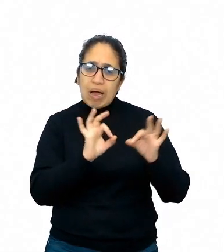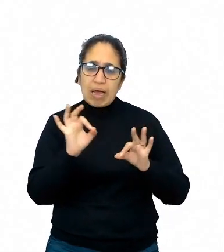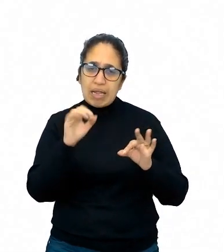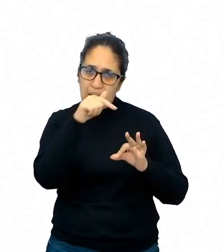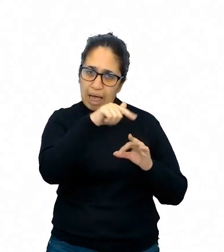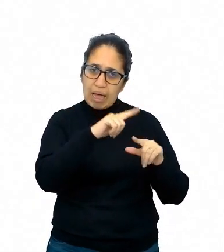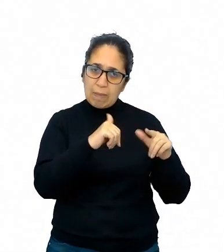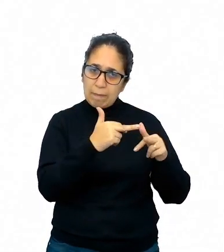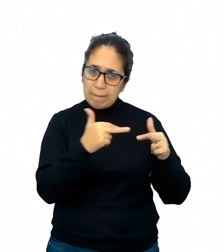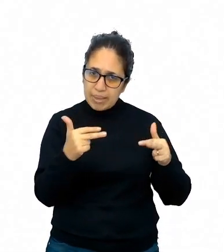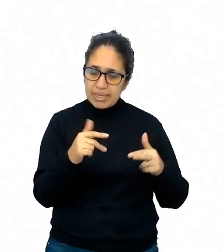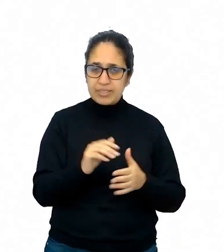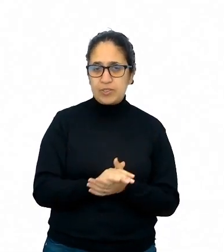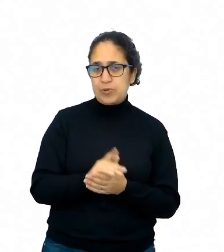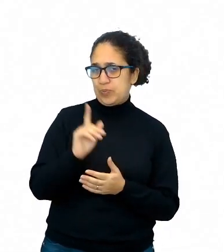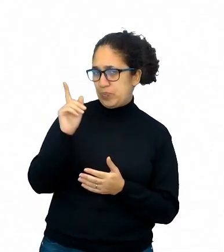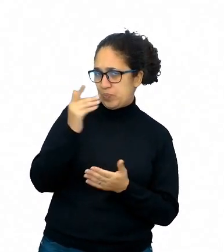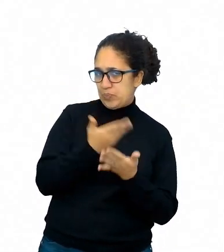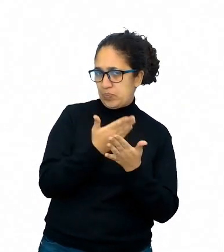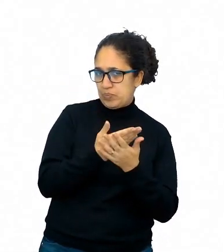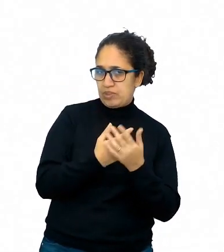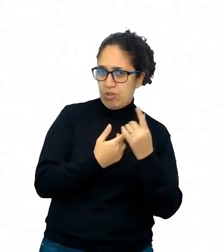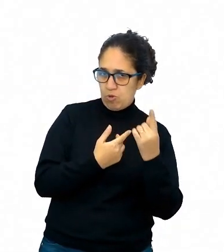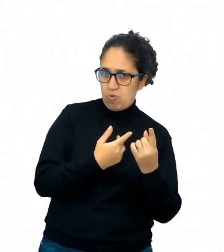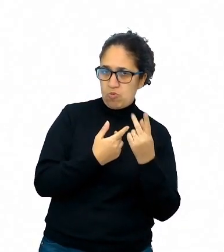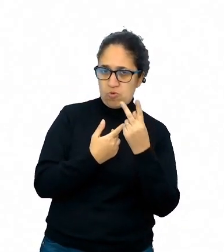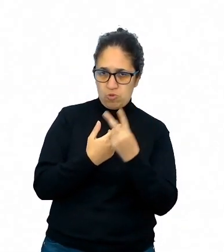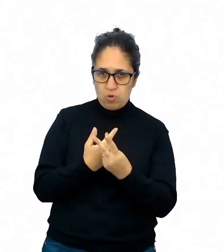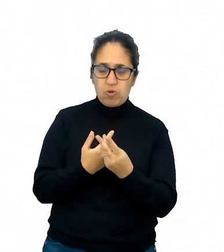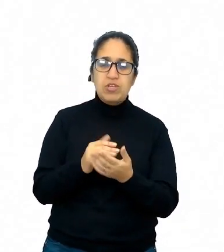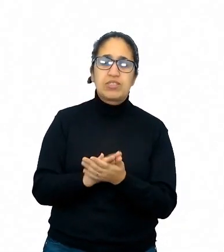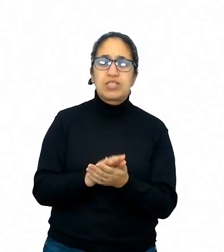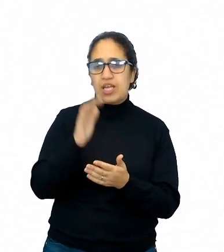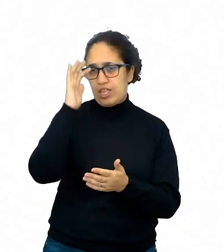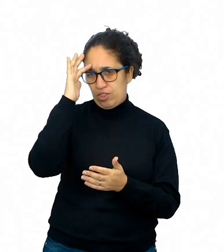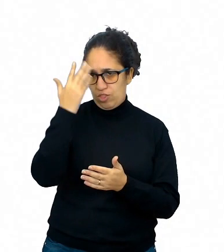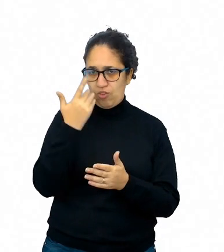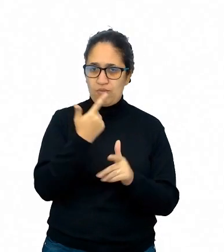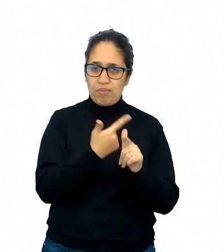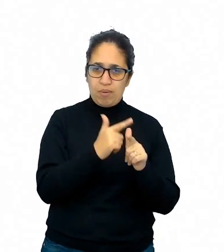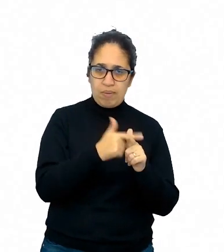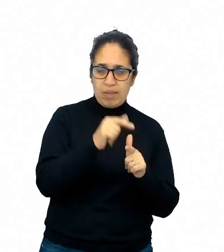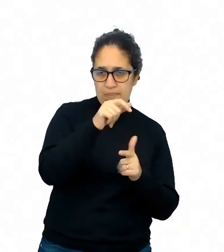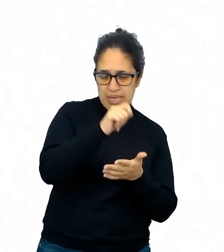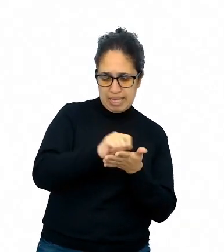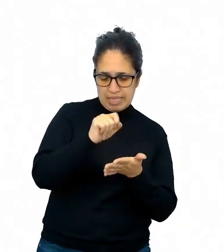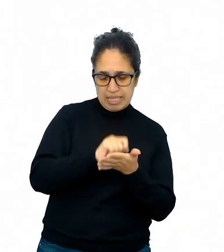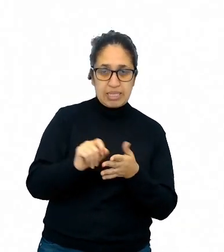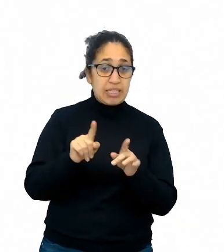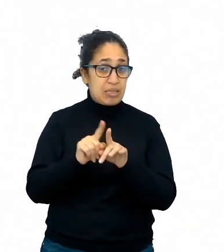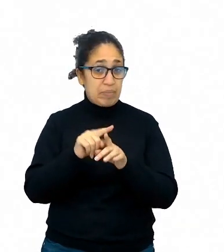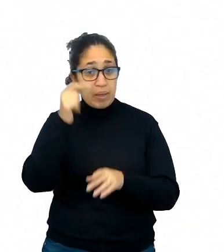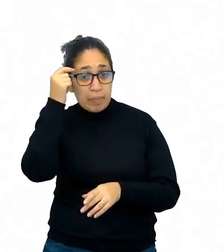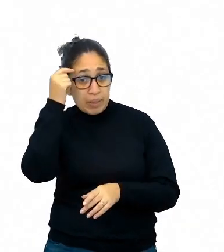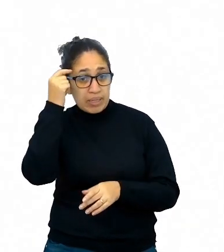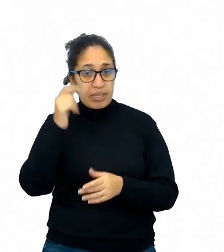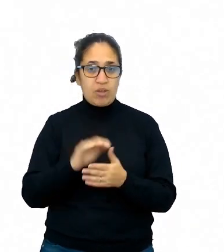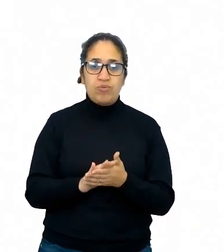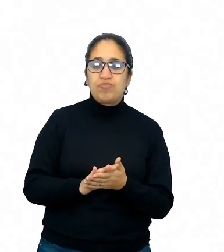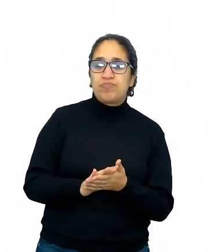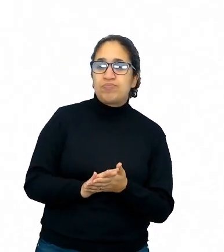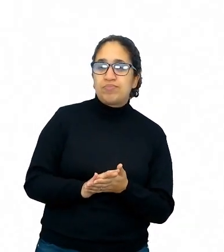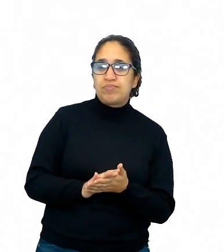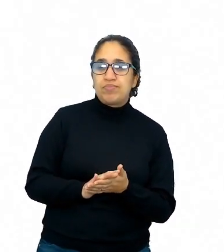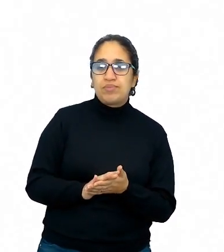material? Então, a gente tem nas aulas 1 e 2, solucionando problemas na forma escrita e mental, solucionando problemas na forma